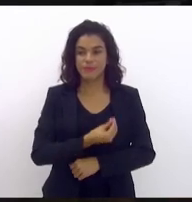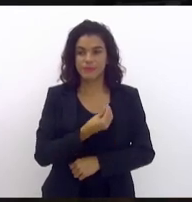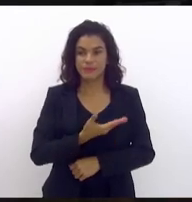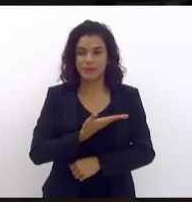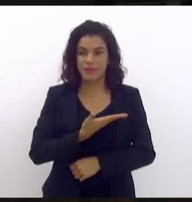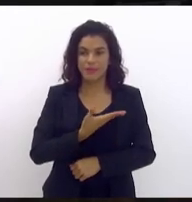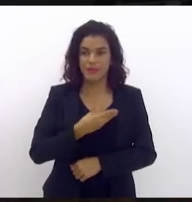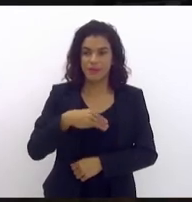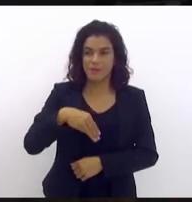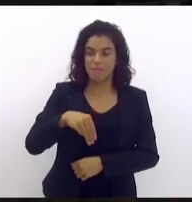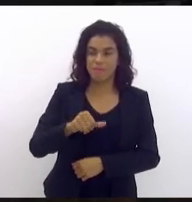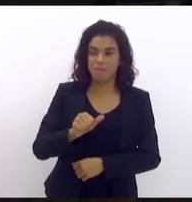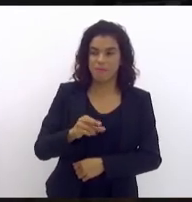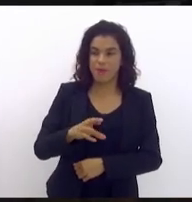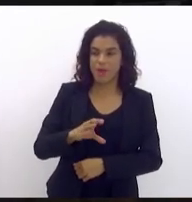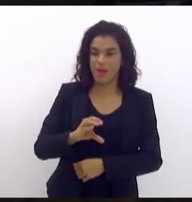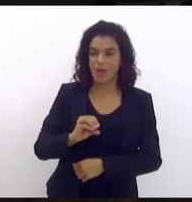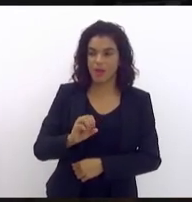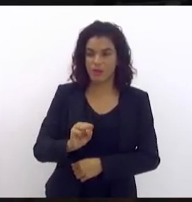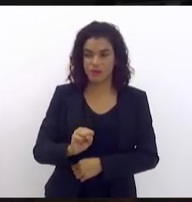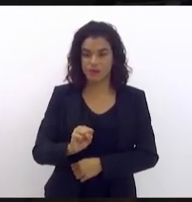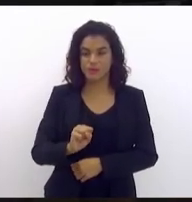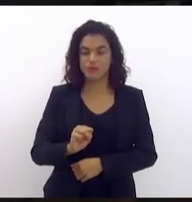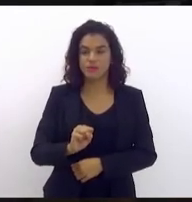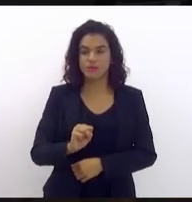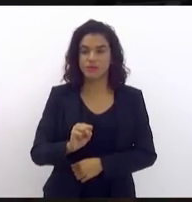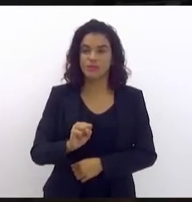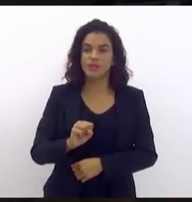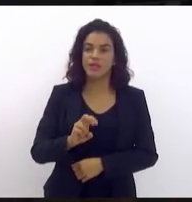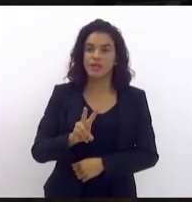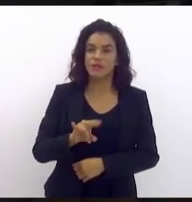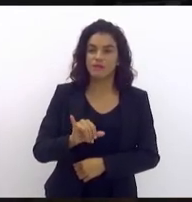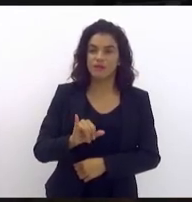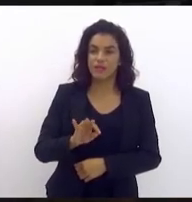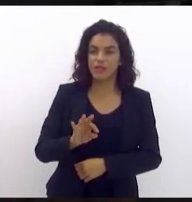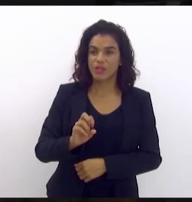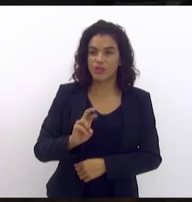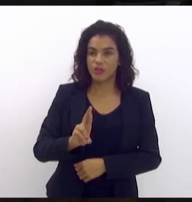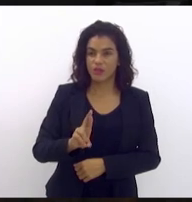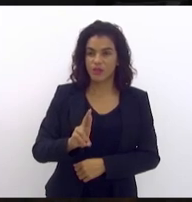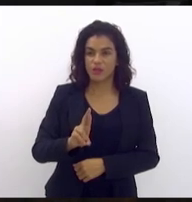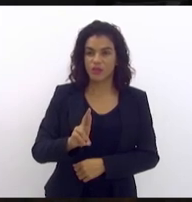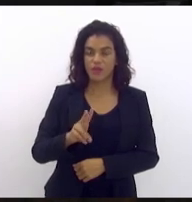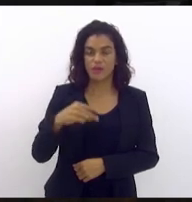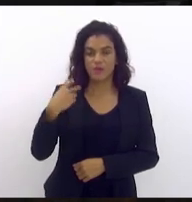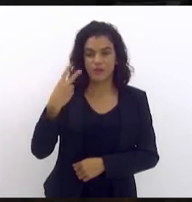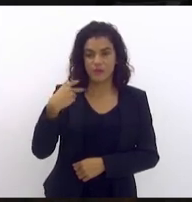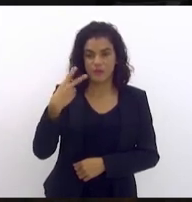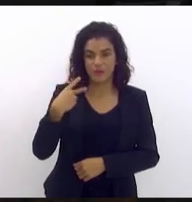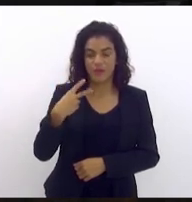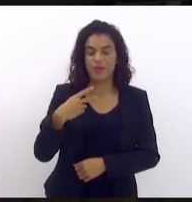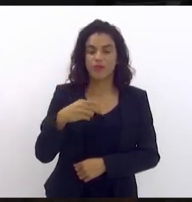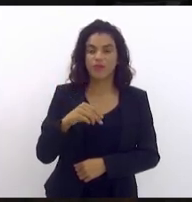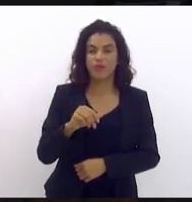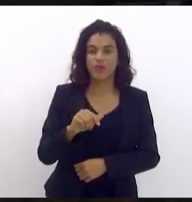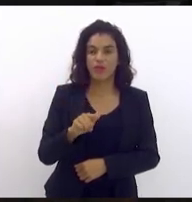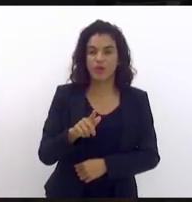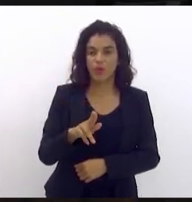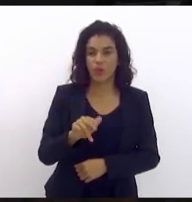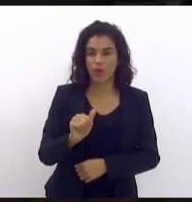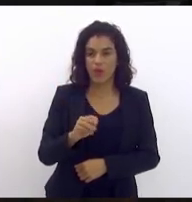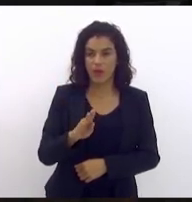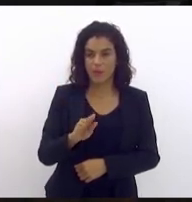amigos Marcos Abraão filho de bonito e Vítor Medeiros vereador de Guaba Grande Eh